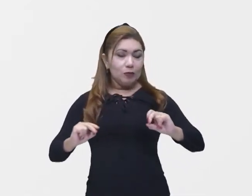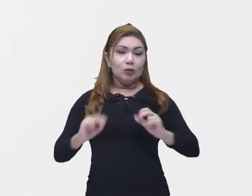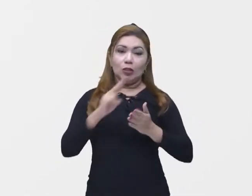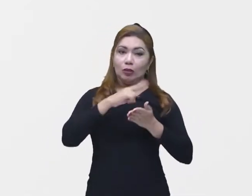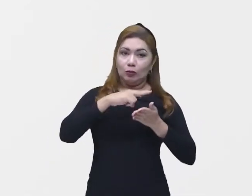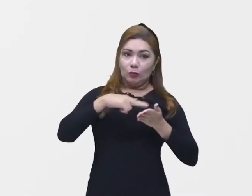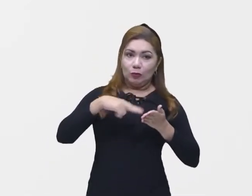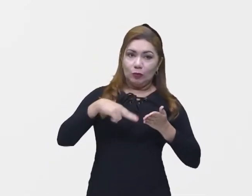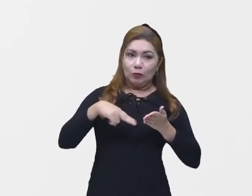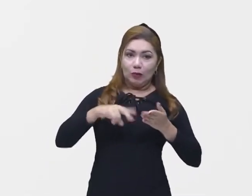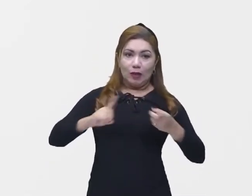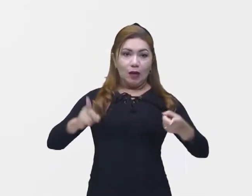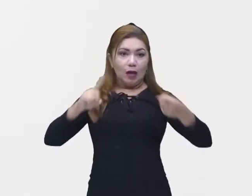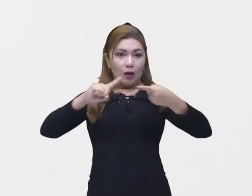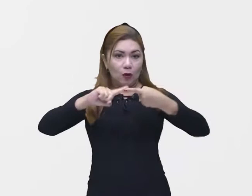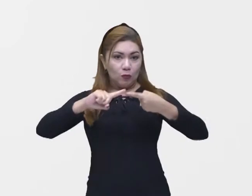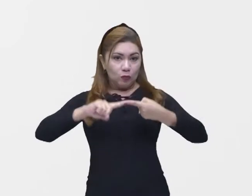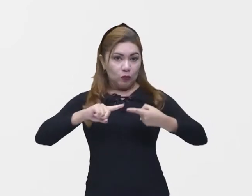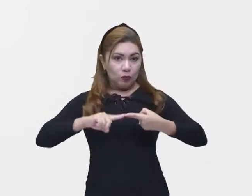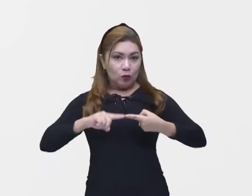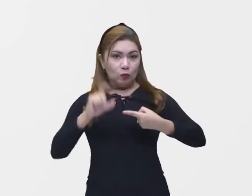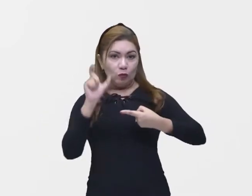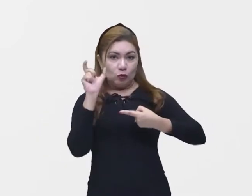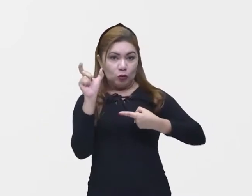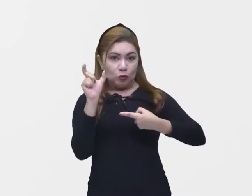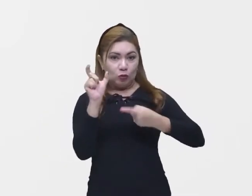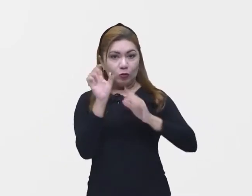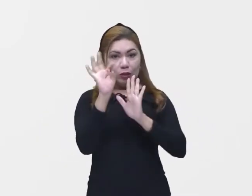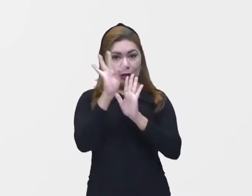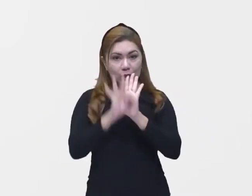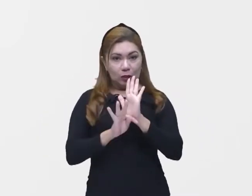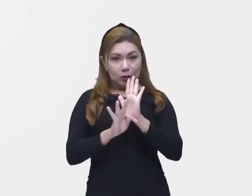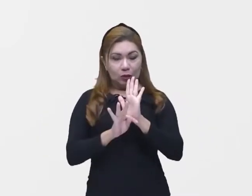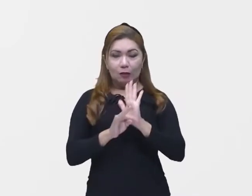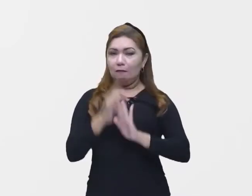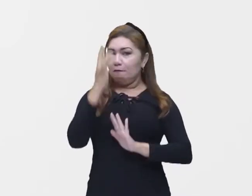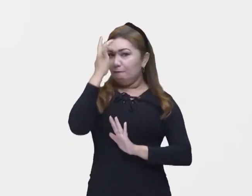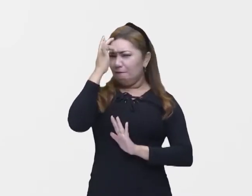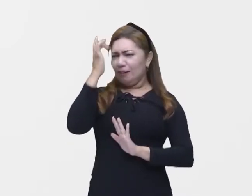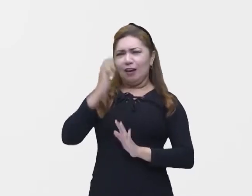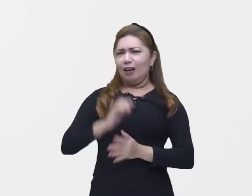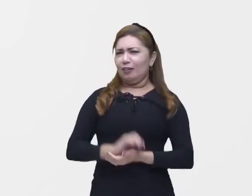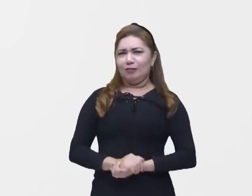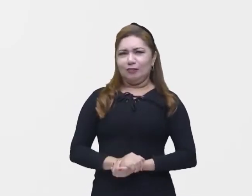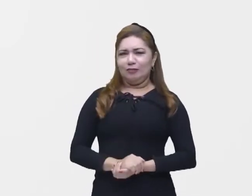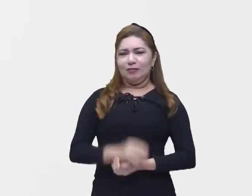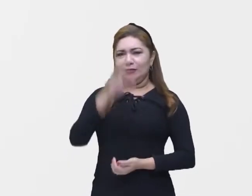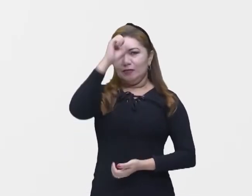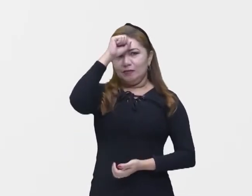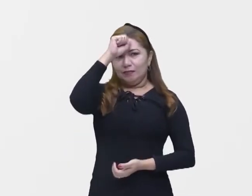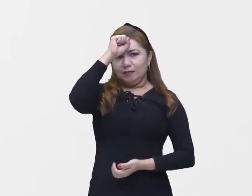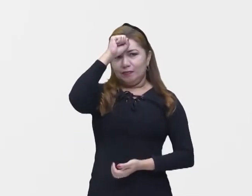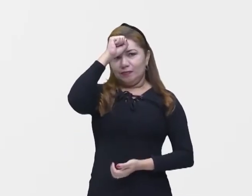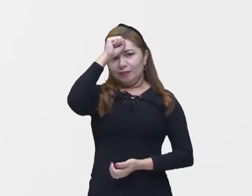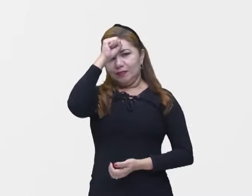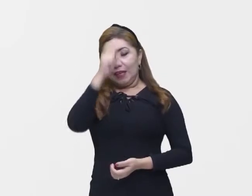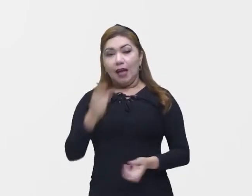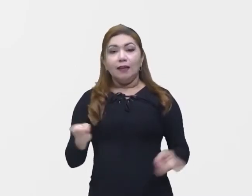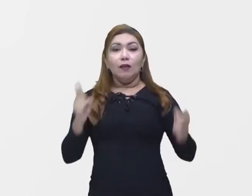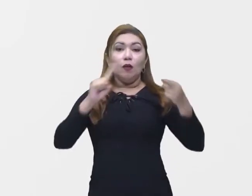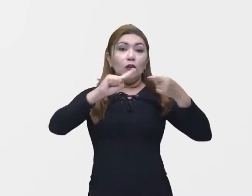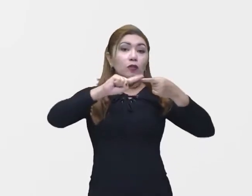Procedimentos de leitura, associação, título e texto. É muito fácil. E a nossa habilidade? Estabelecer